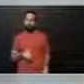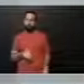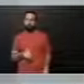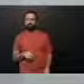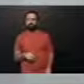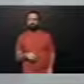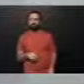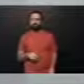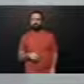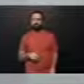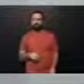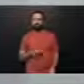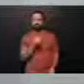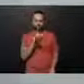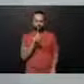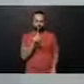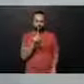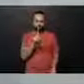aqui, né?